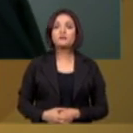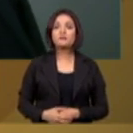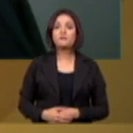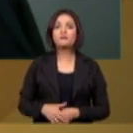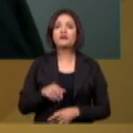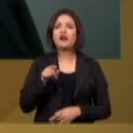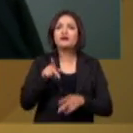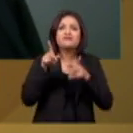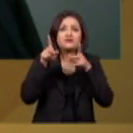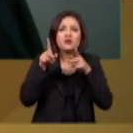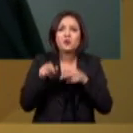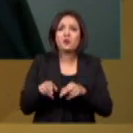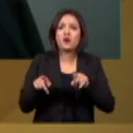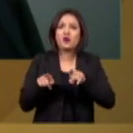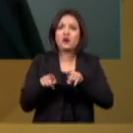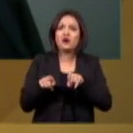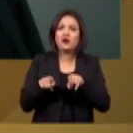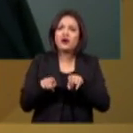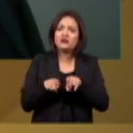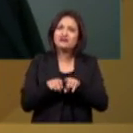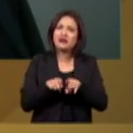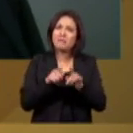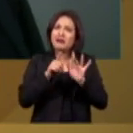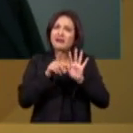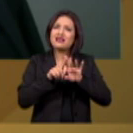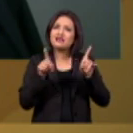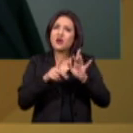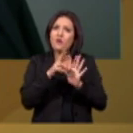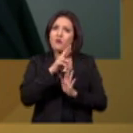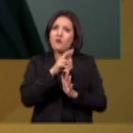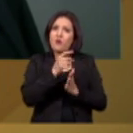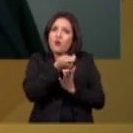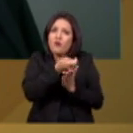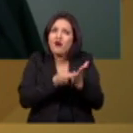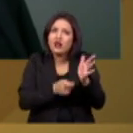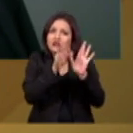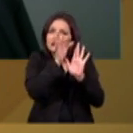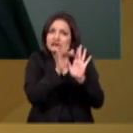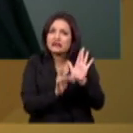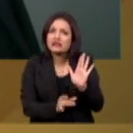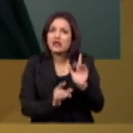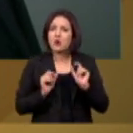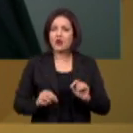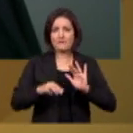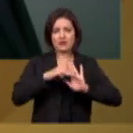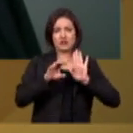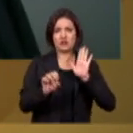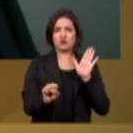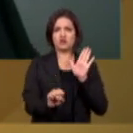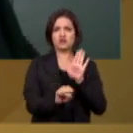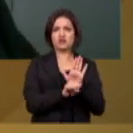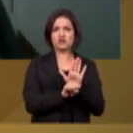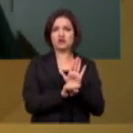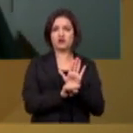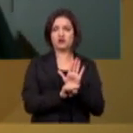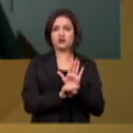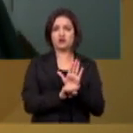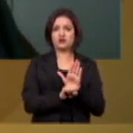idêntica e relato um pouco mais detidamente o mandado de segurança